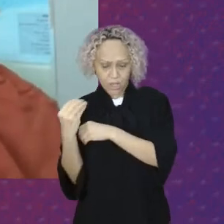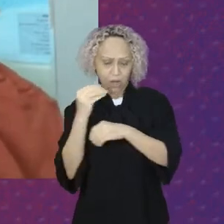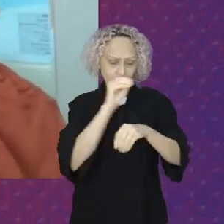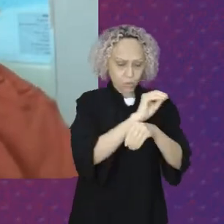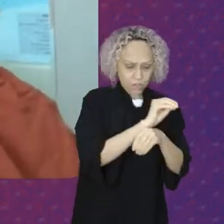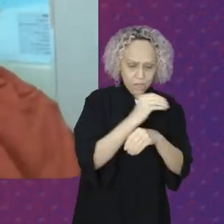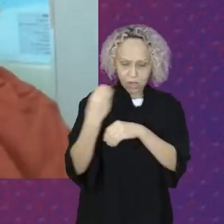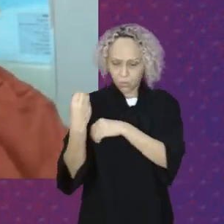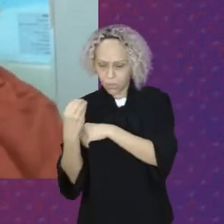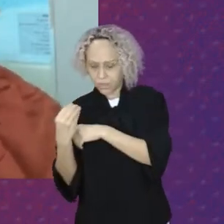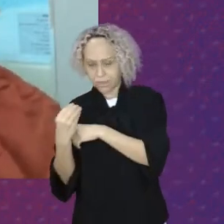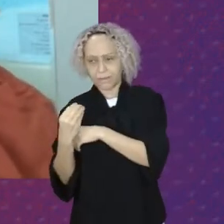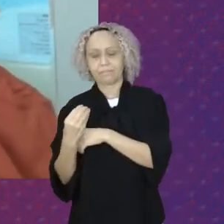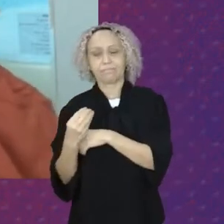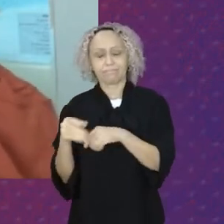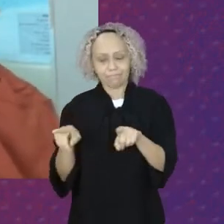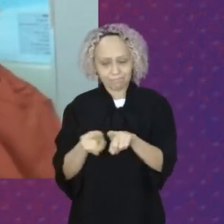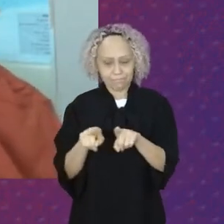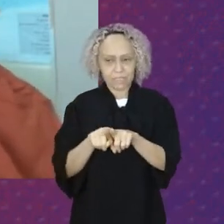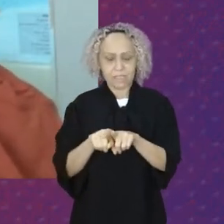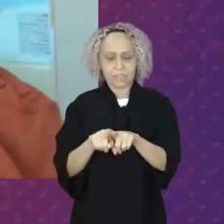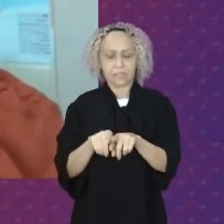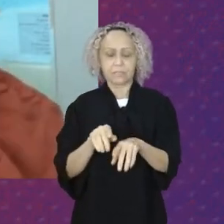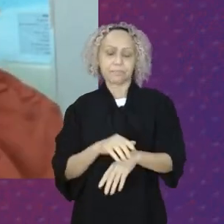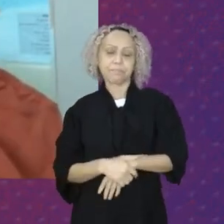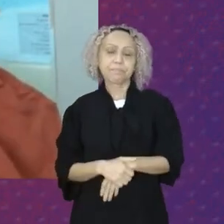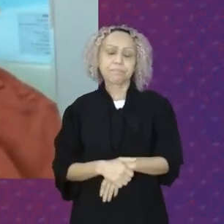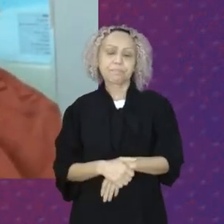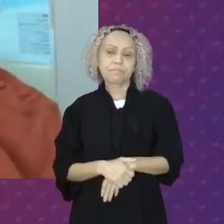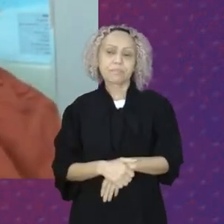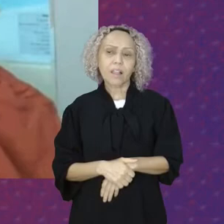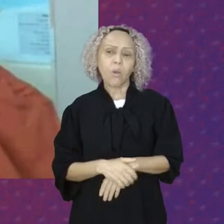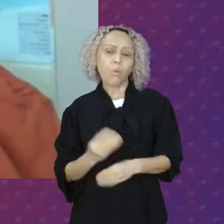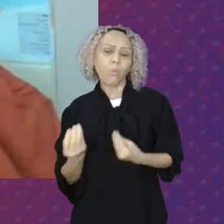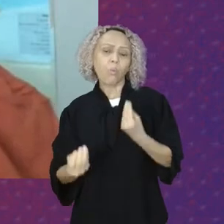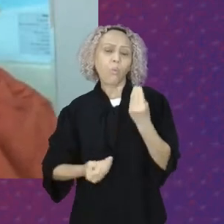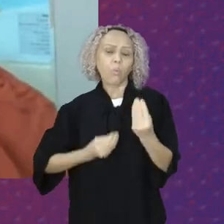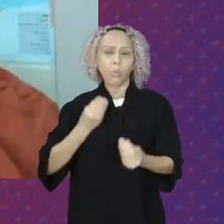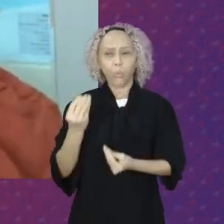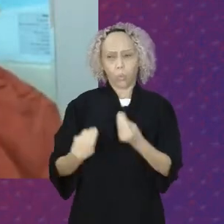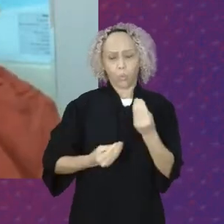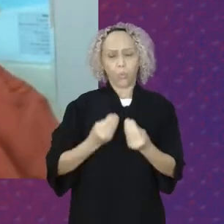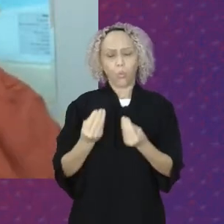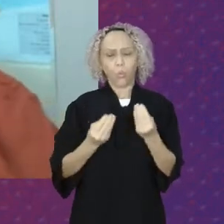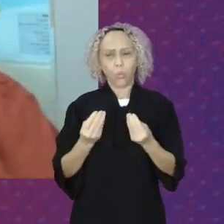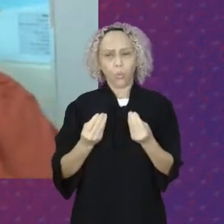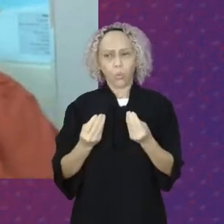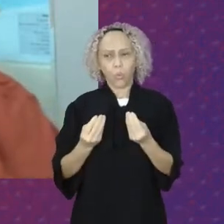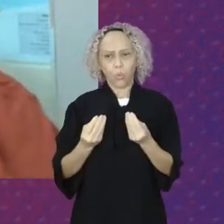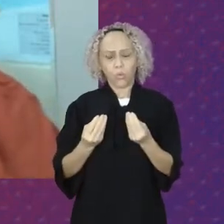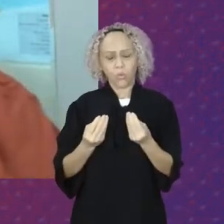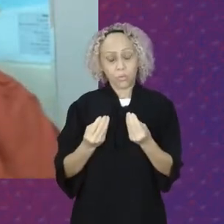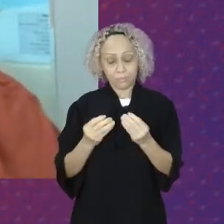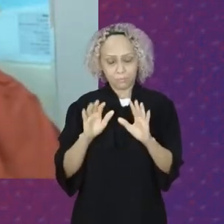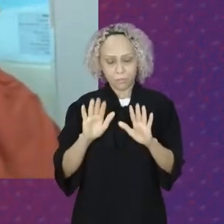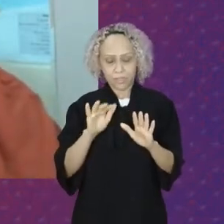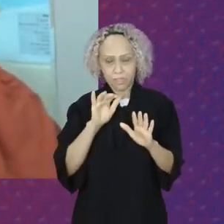puerpério. Esse tem que ser um cuidado tão preocupante quanto é o